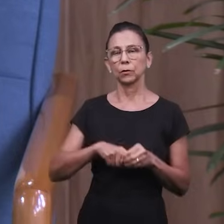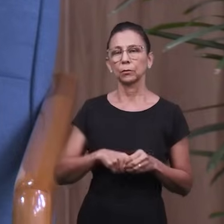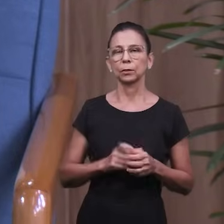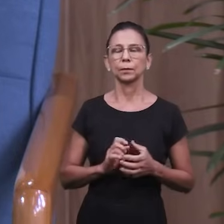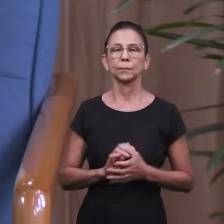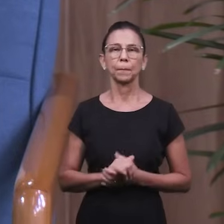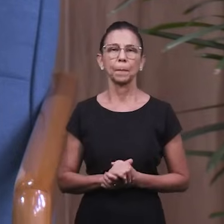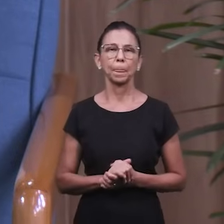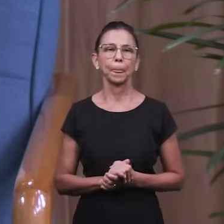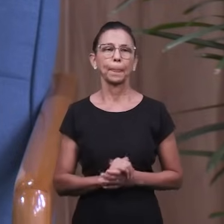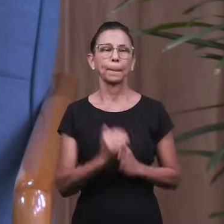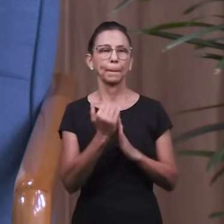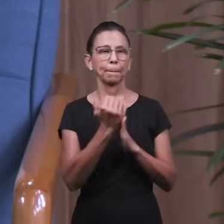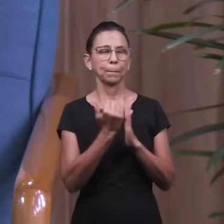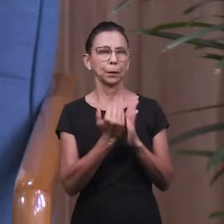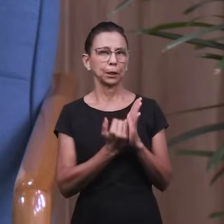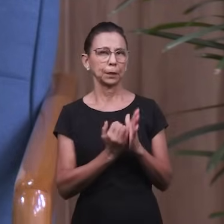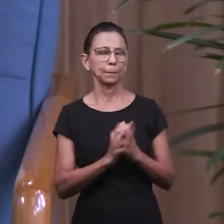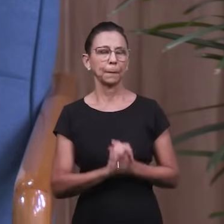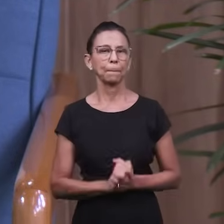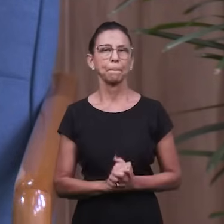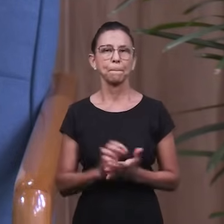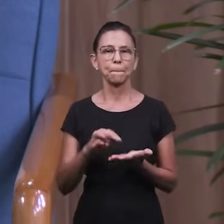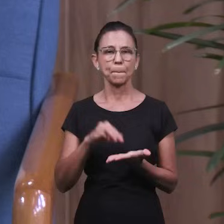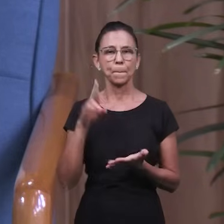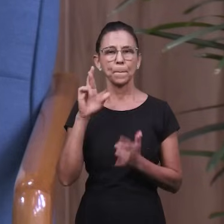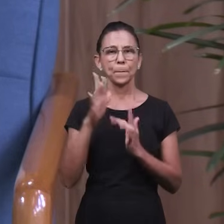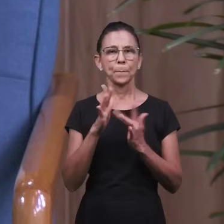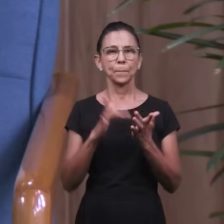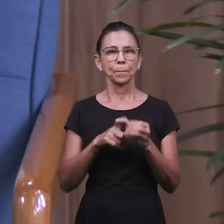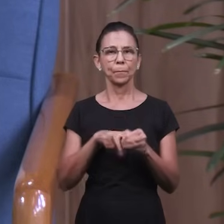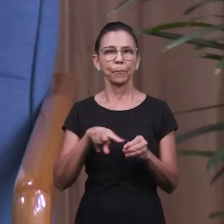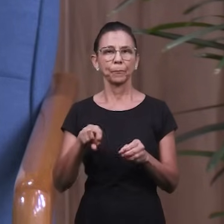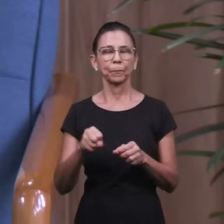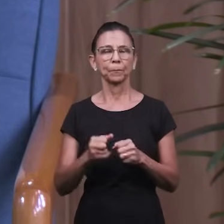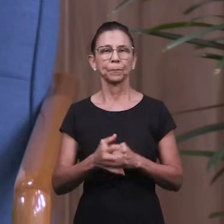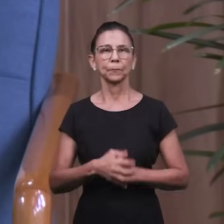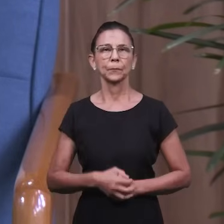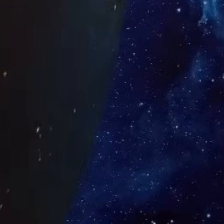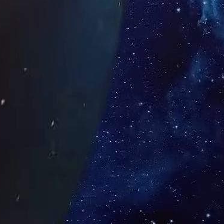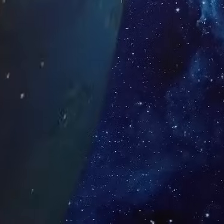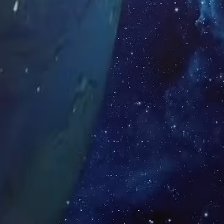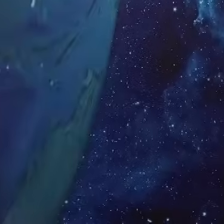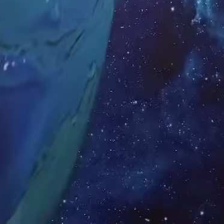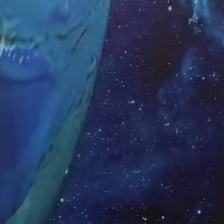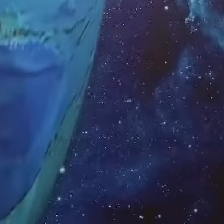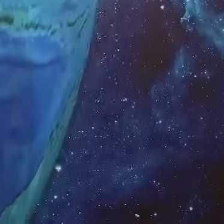uma vez, com mais uma edição desse programa. Maranata, o Senhor Jesus vem!